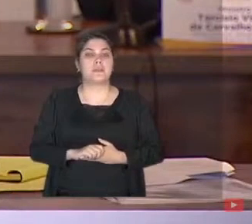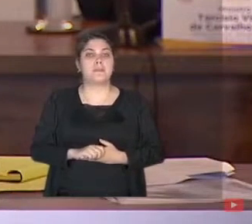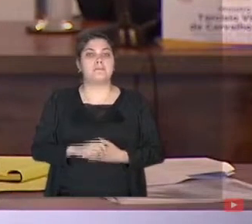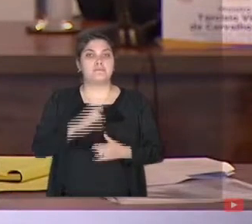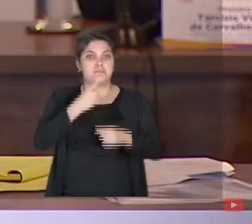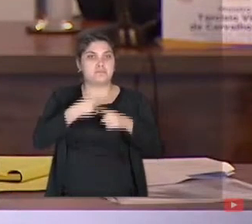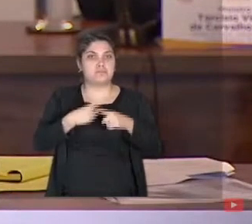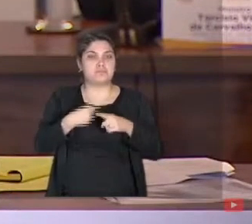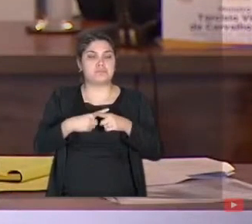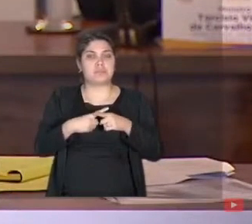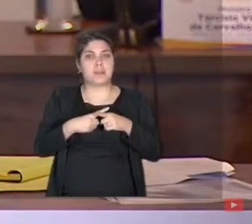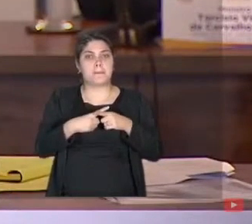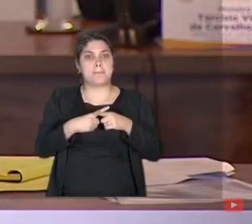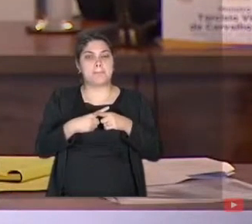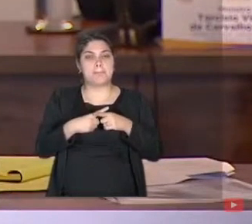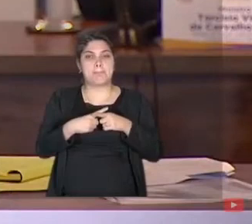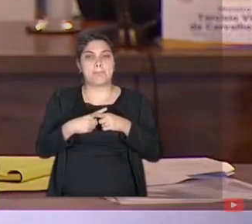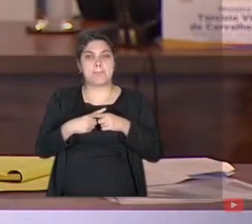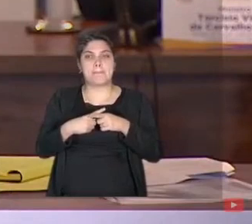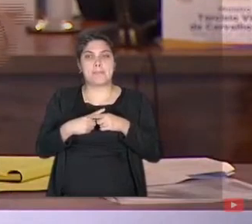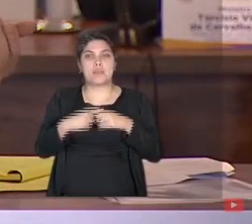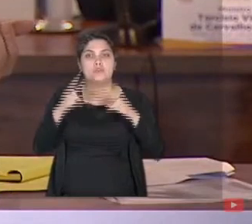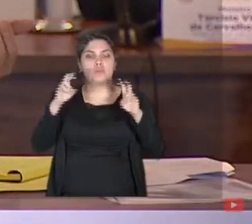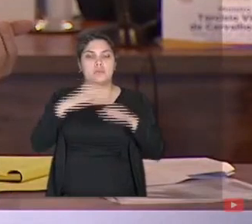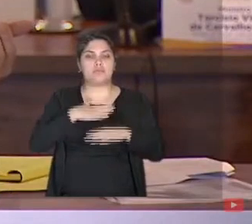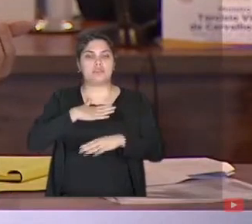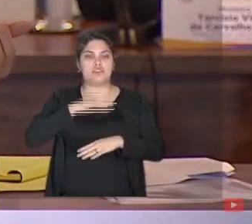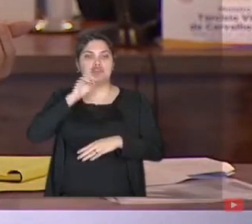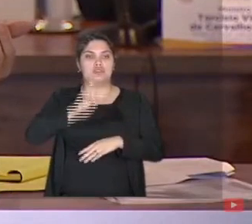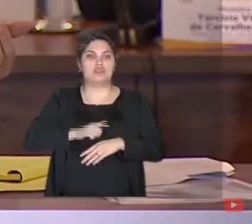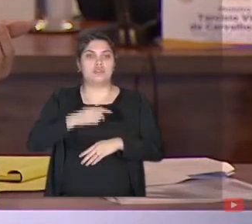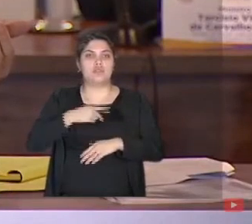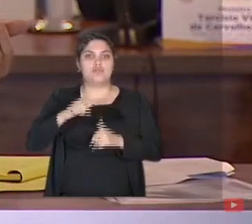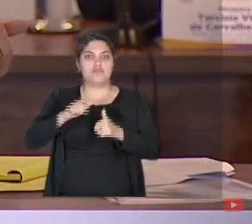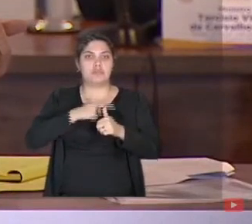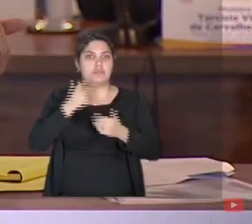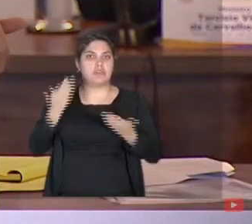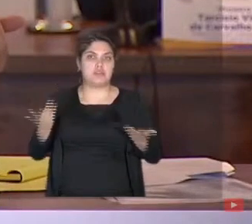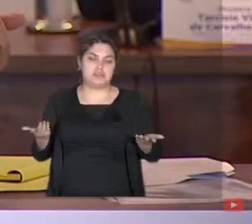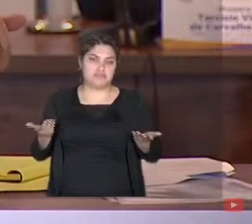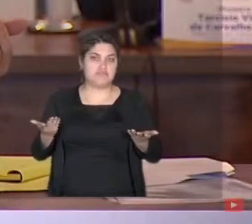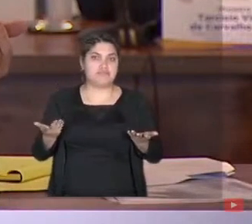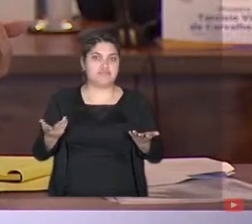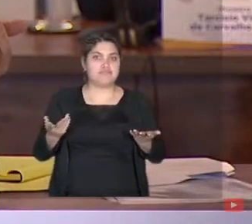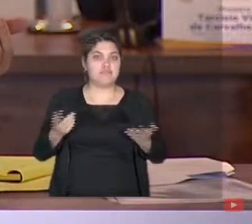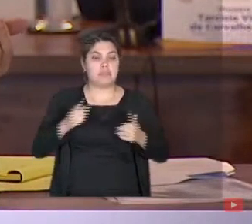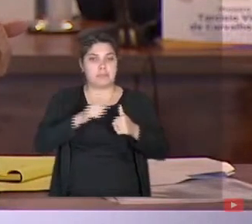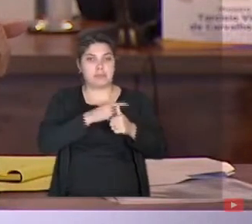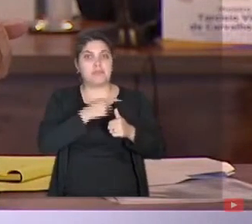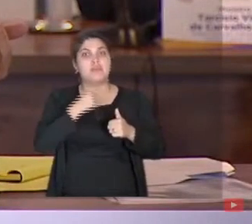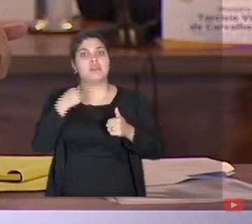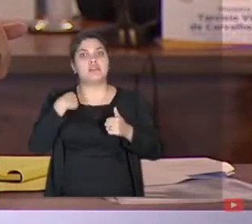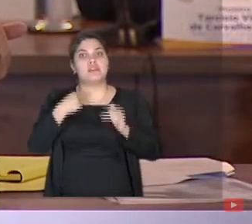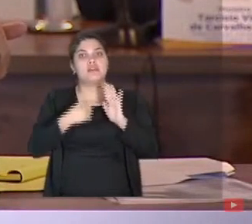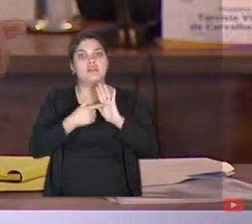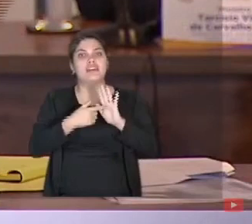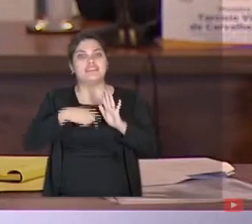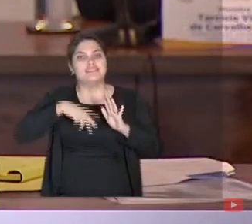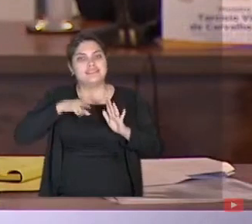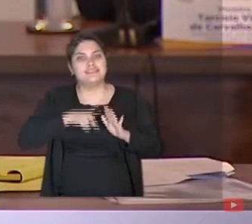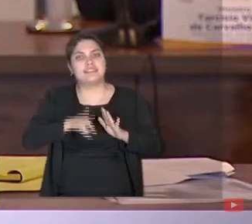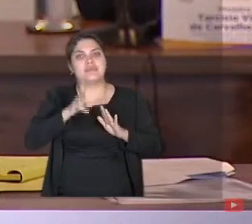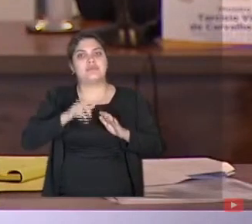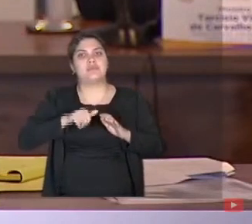porque ia, sob a minha gestão, se fazer isso pela primeira vez, e a primeira vez é sempre mais